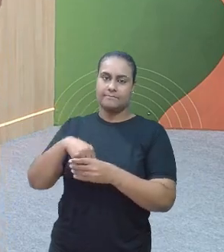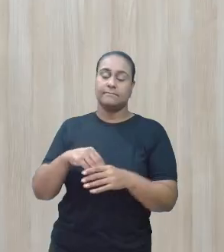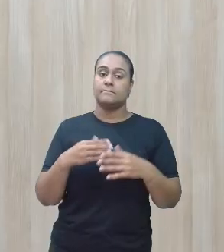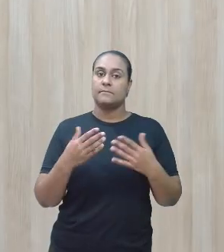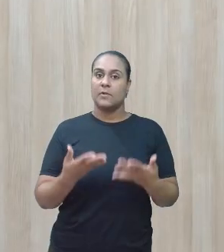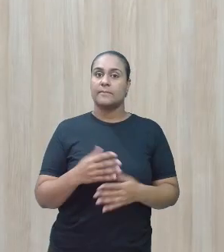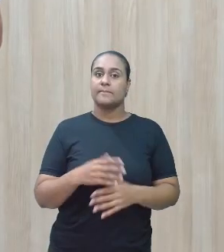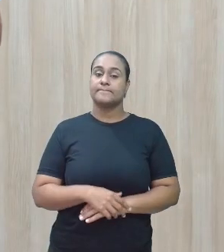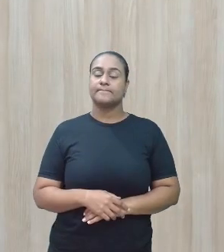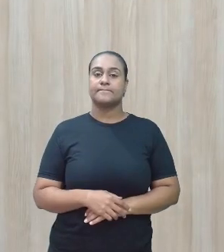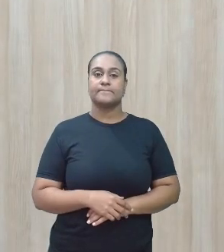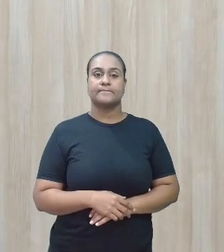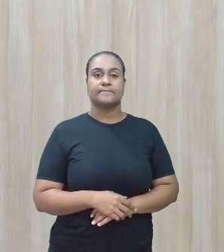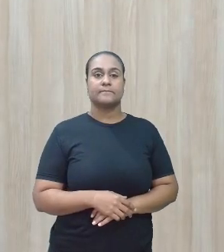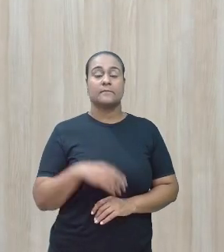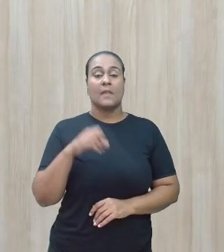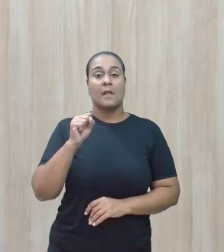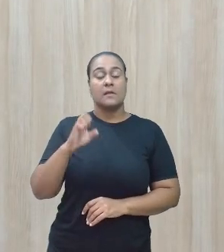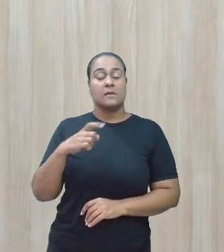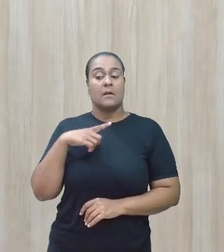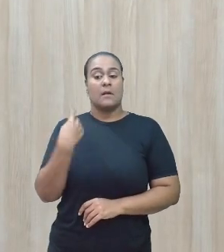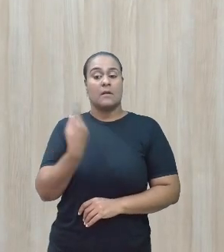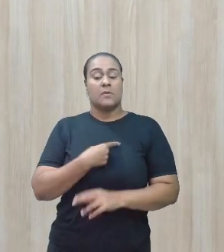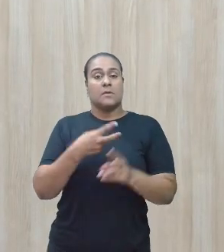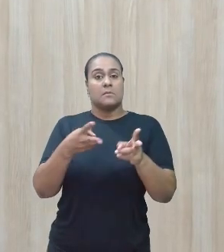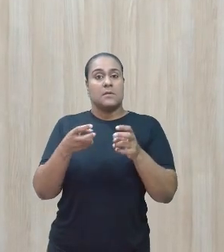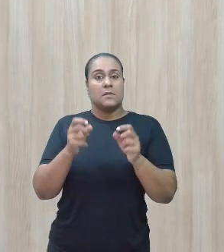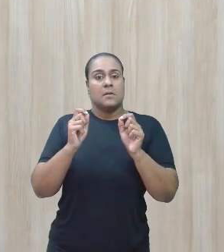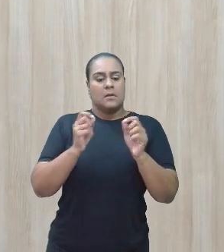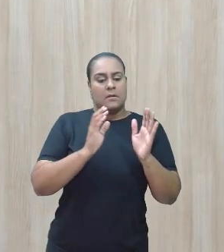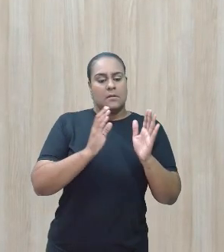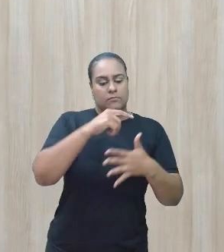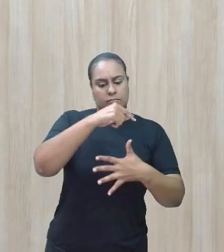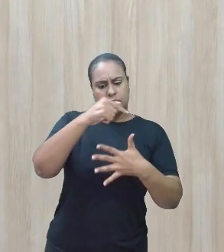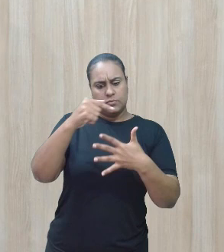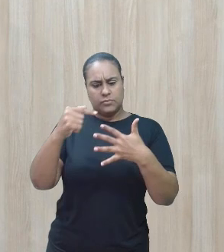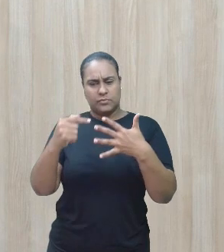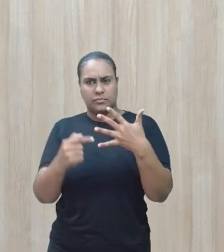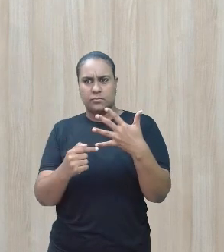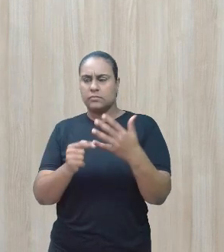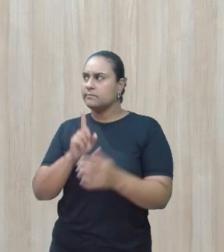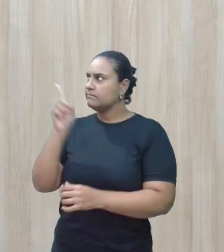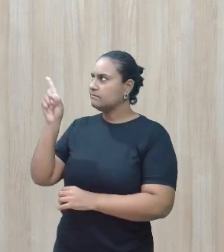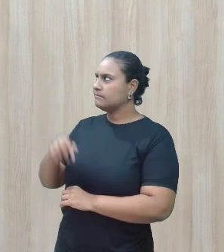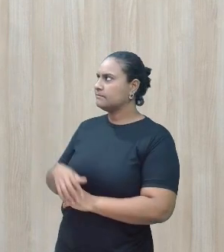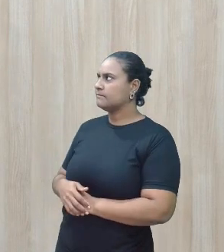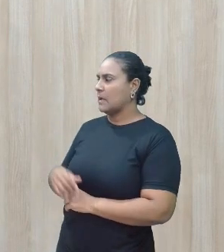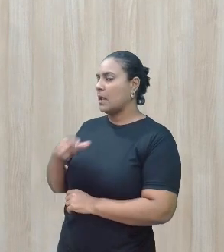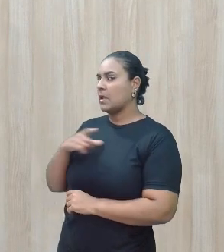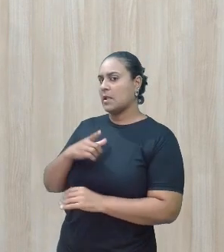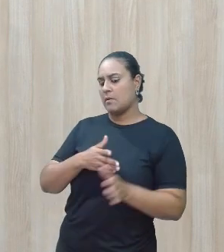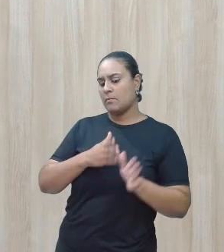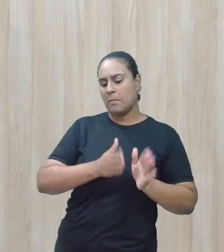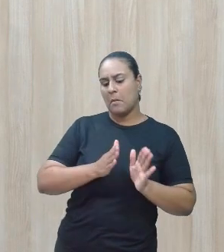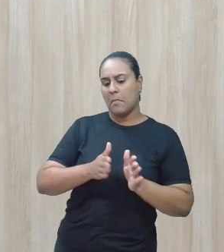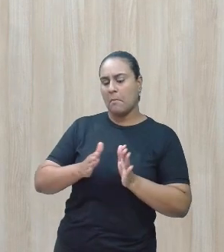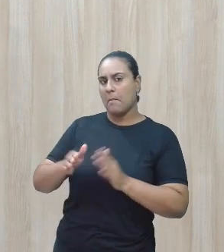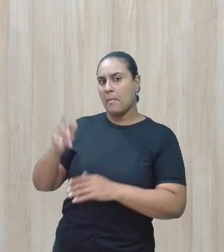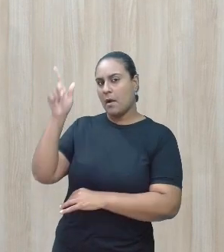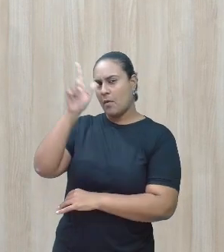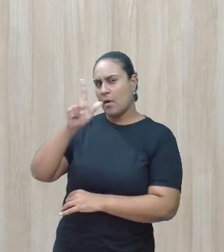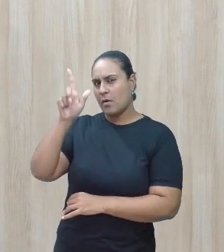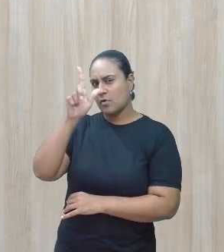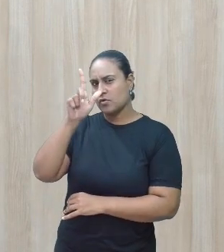lá, veja. Se a gente percebe que esses elementos aí, eles possuem uma ordem e uma lógica, eu